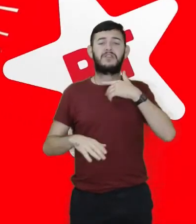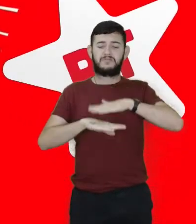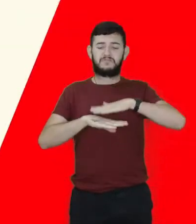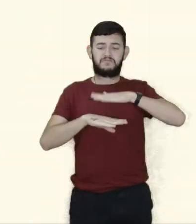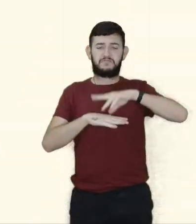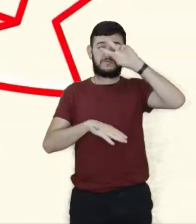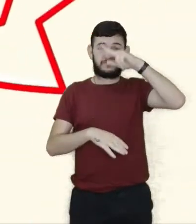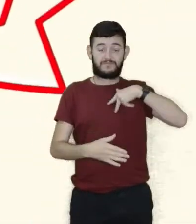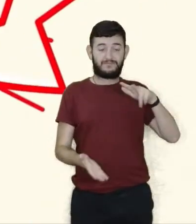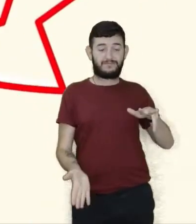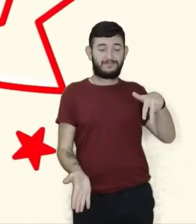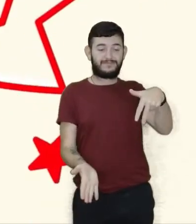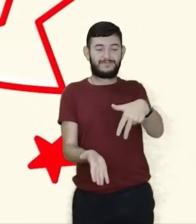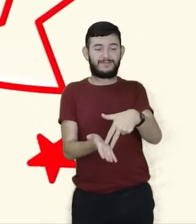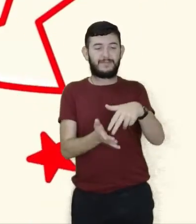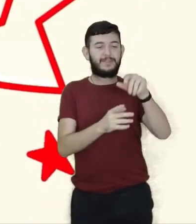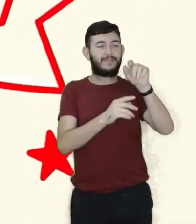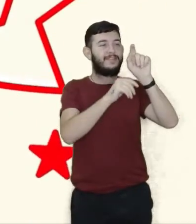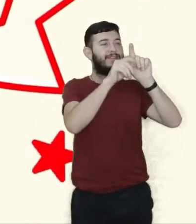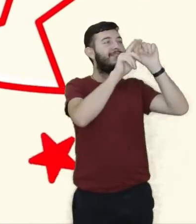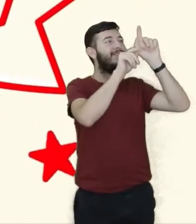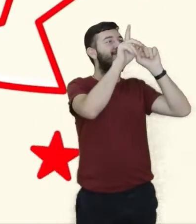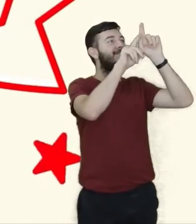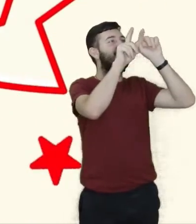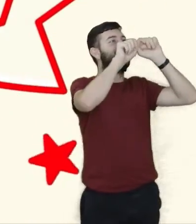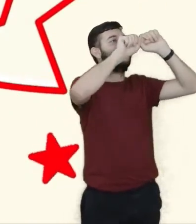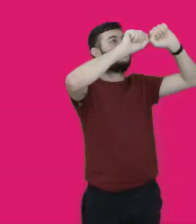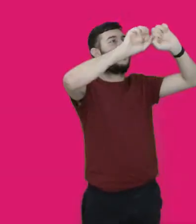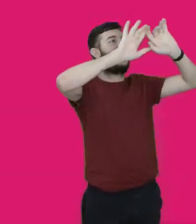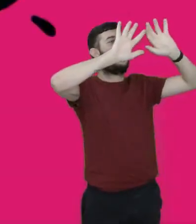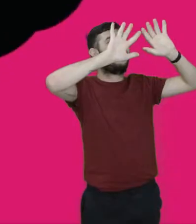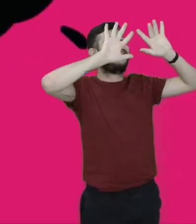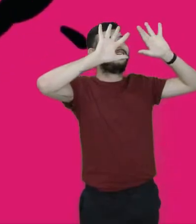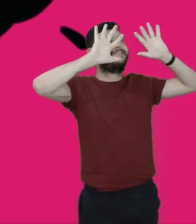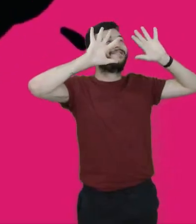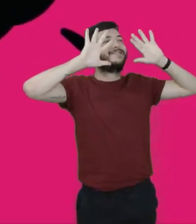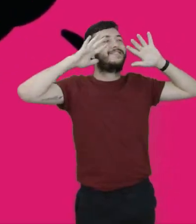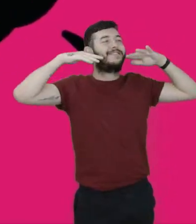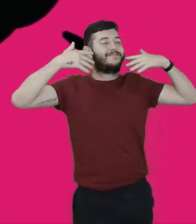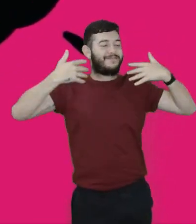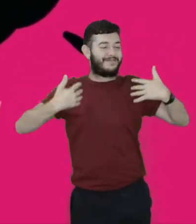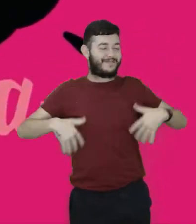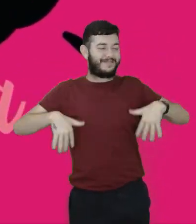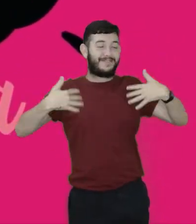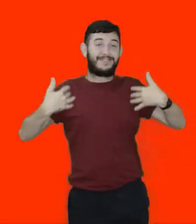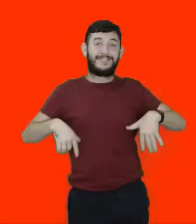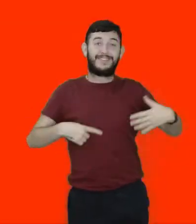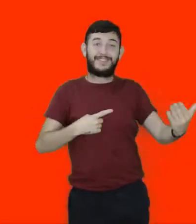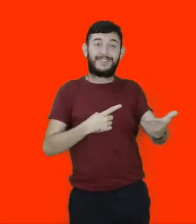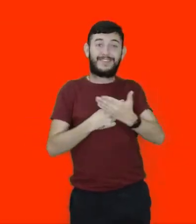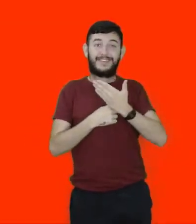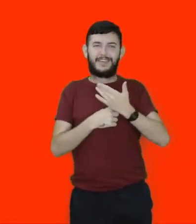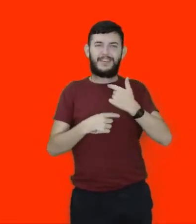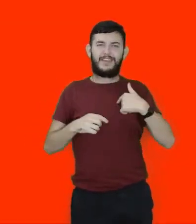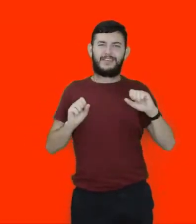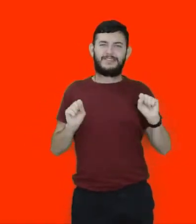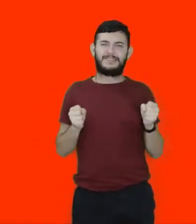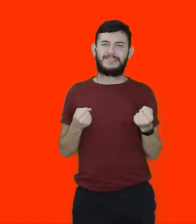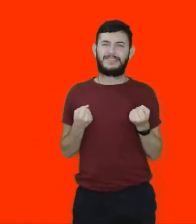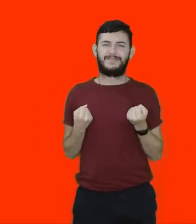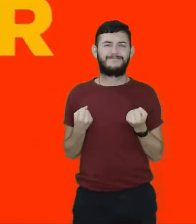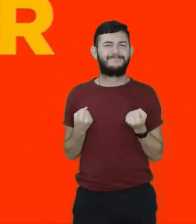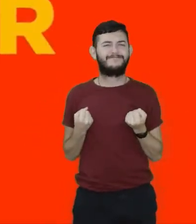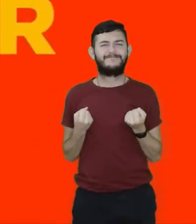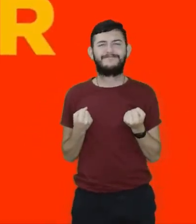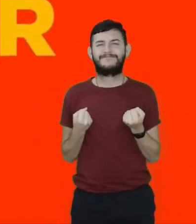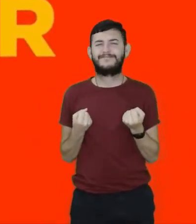brilha, ela é quem vai me guiar. Ser guerreira é minha sina,